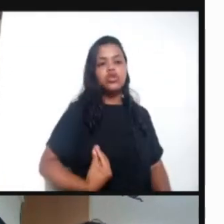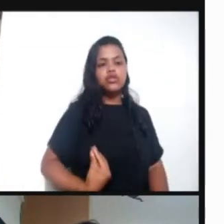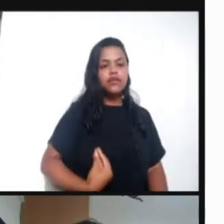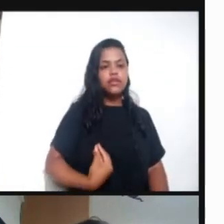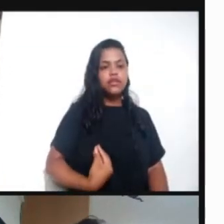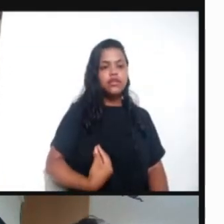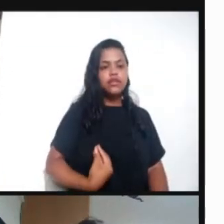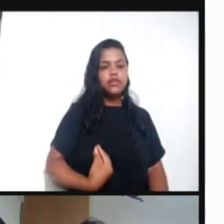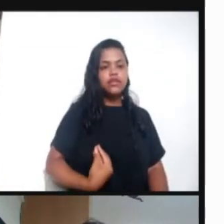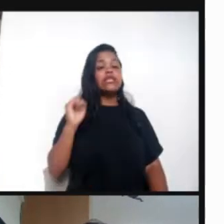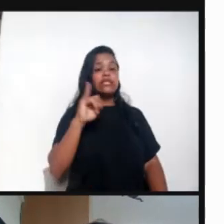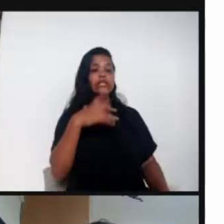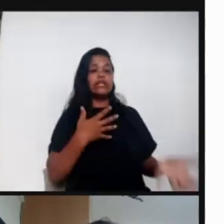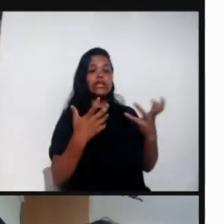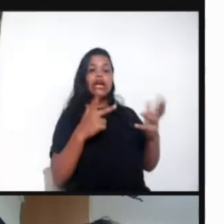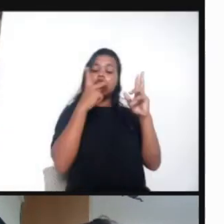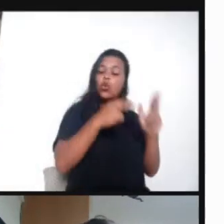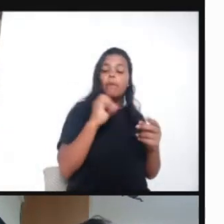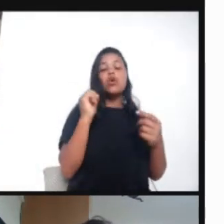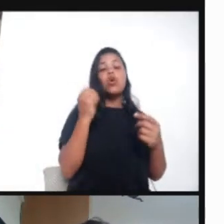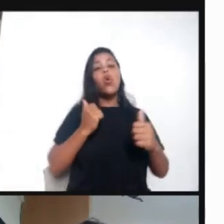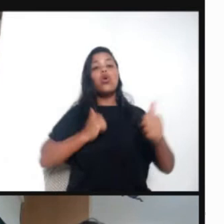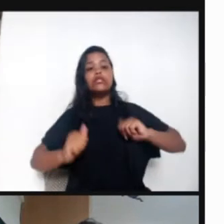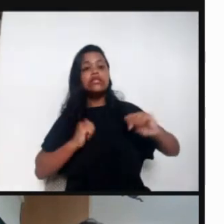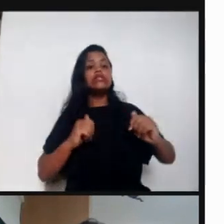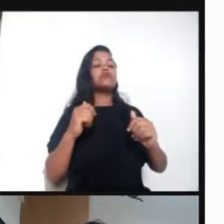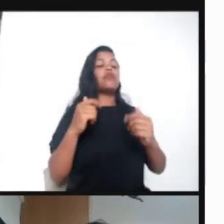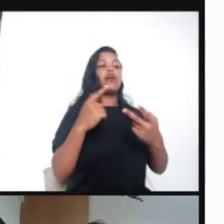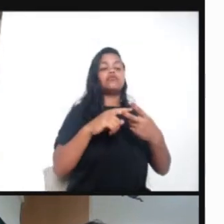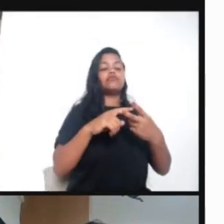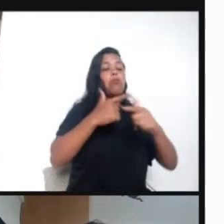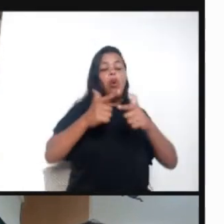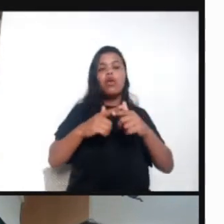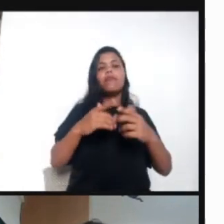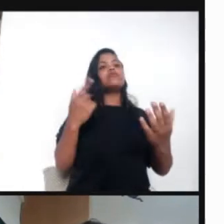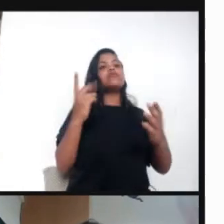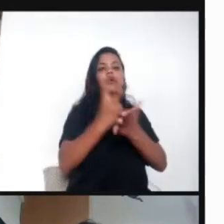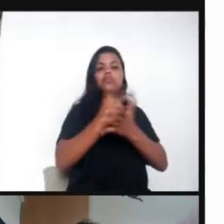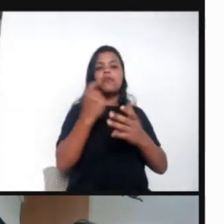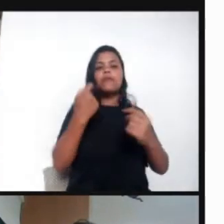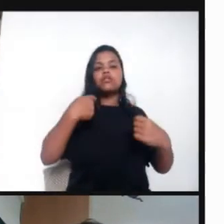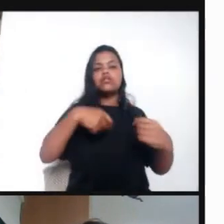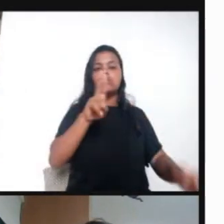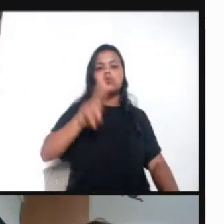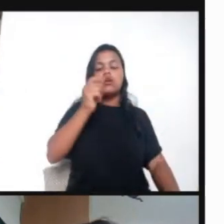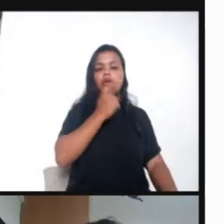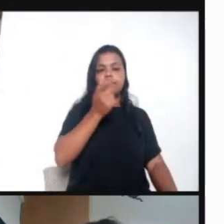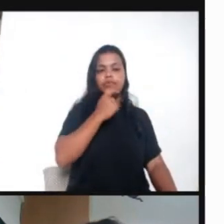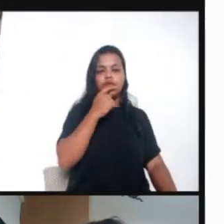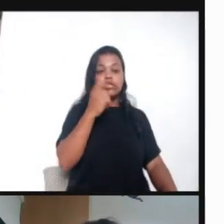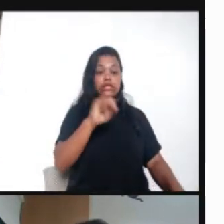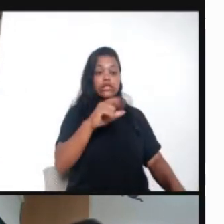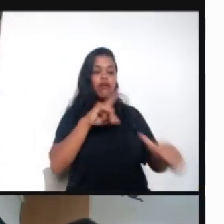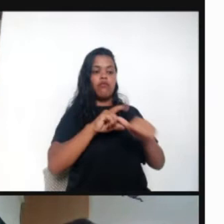ansioso, a gente precisa ter um medicamento para tudo. E você, diante de uma pandemia, a primeira coisa, as pessoas não pensam inicialmente: eu preciso de uma vacina, eu preciso ter um